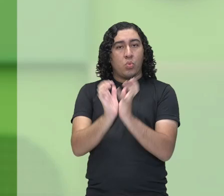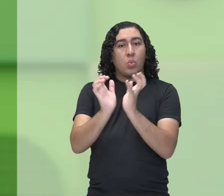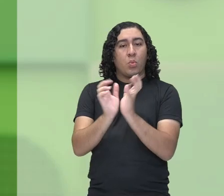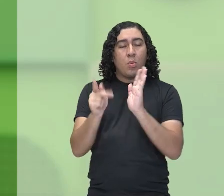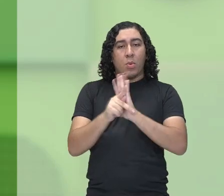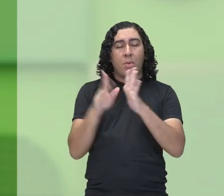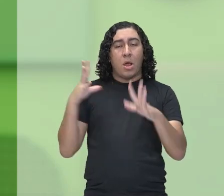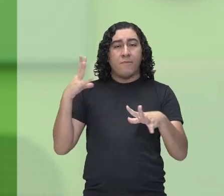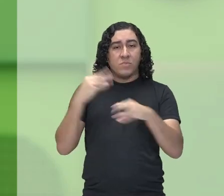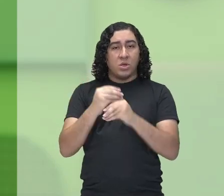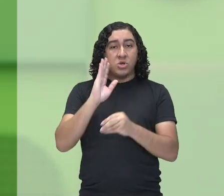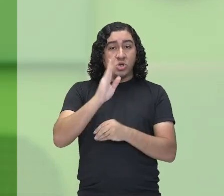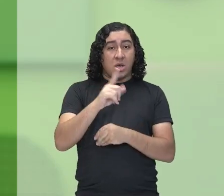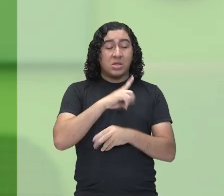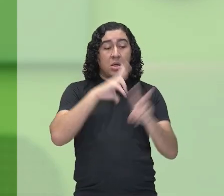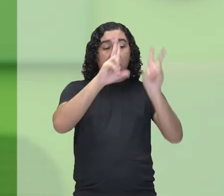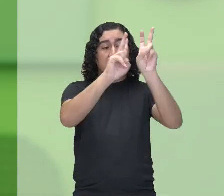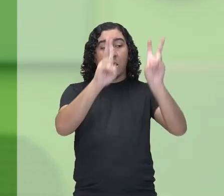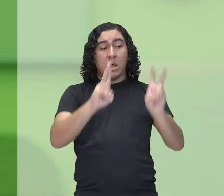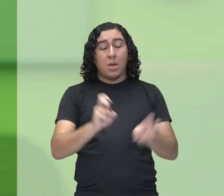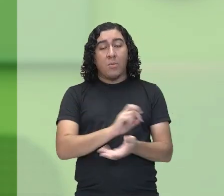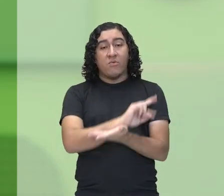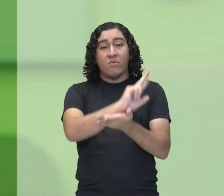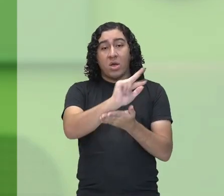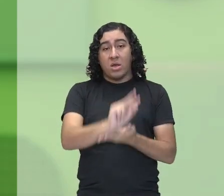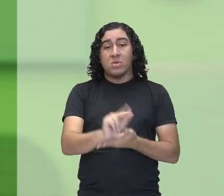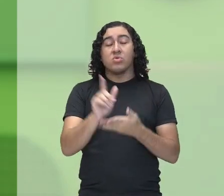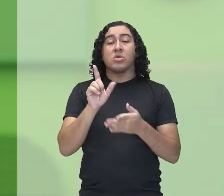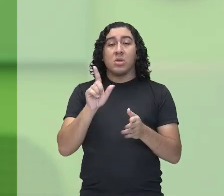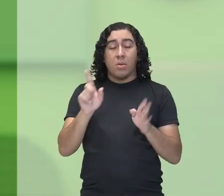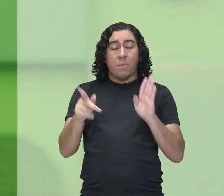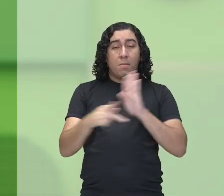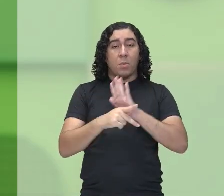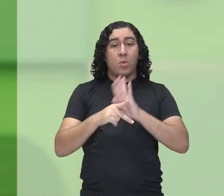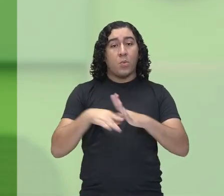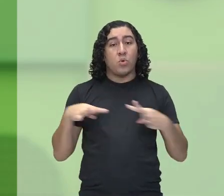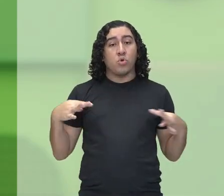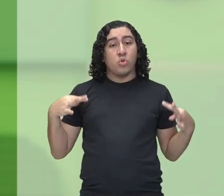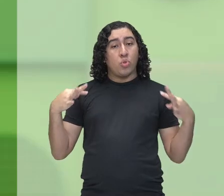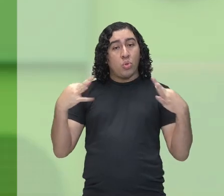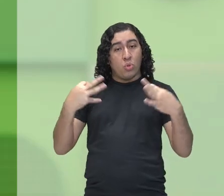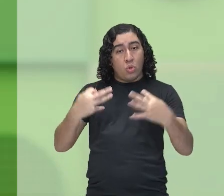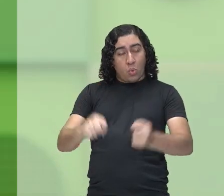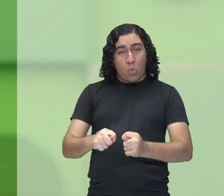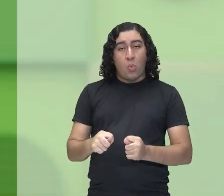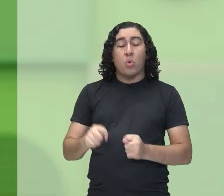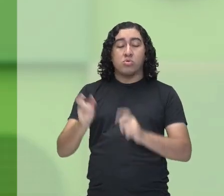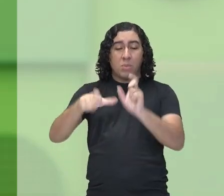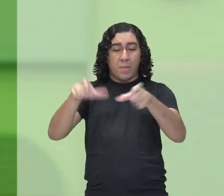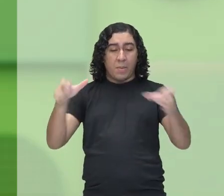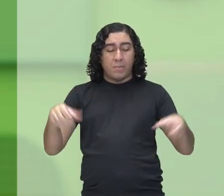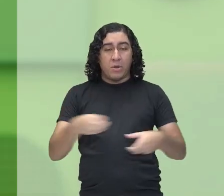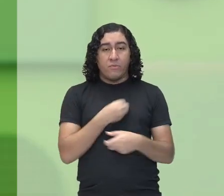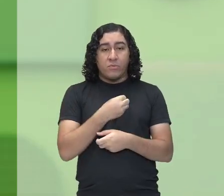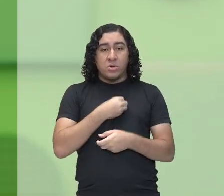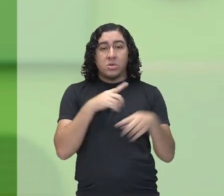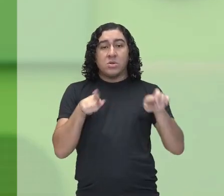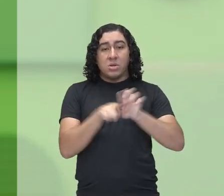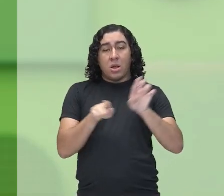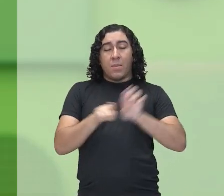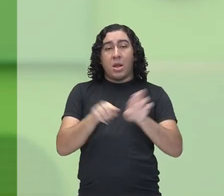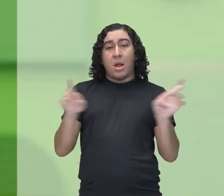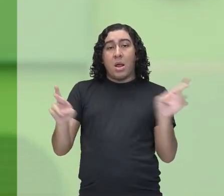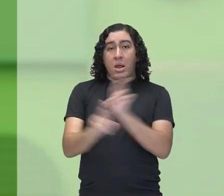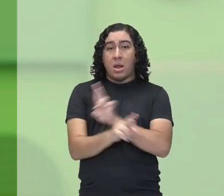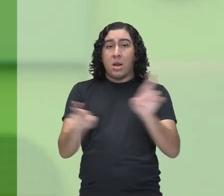revisamos esse conjunto de assuntos, né, de todos de todos os seres vivos, né, das